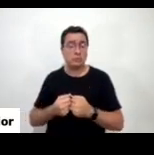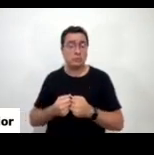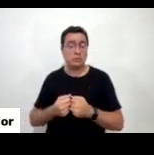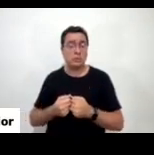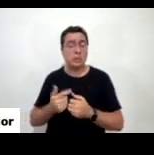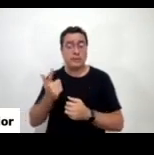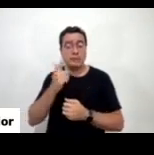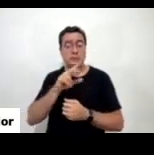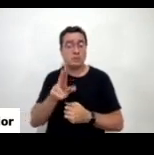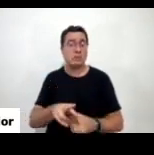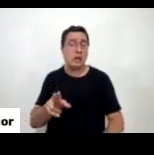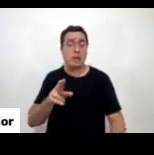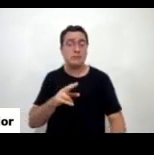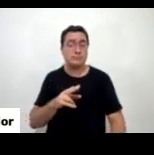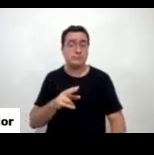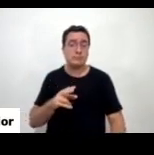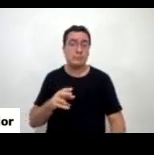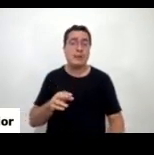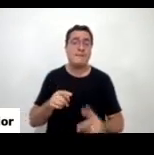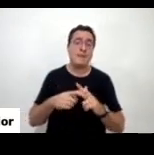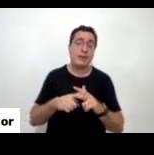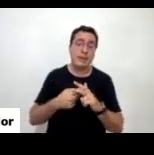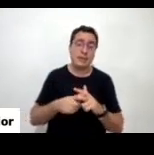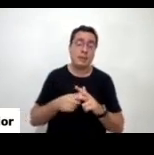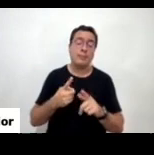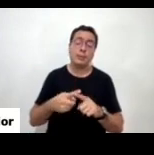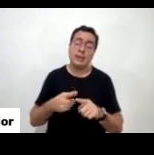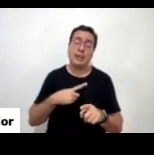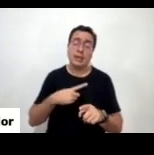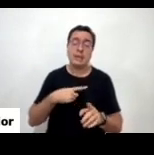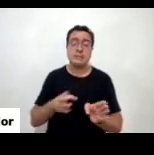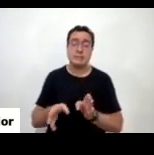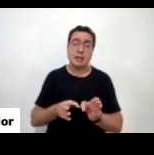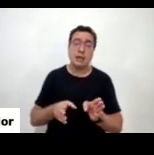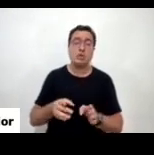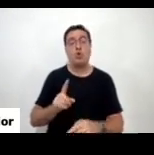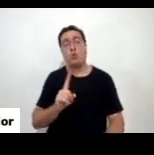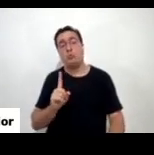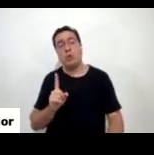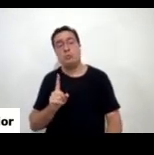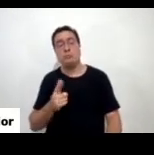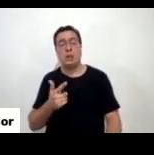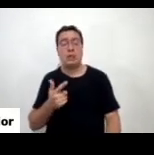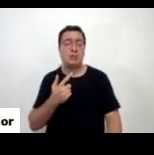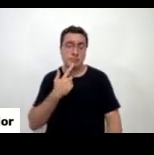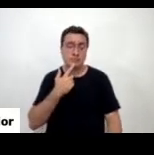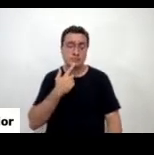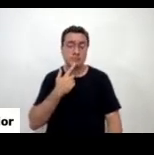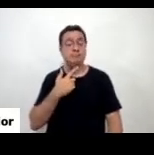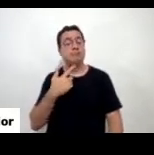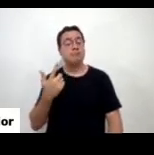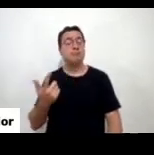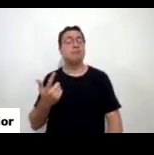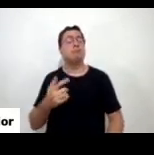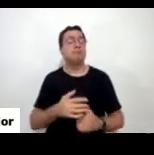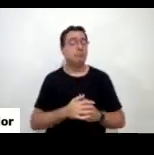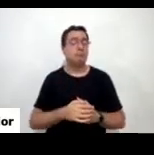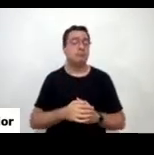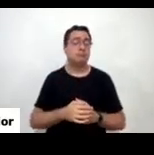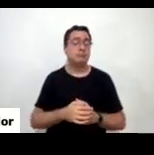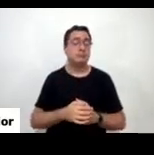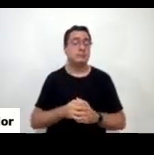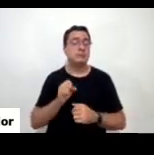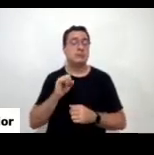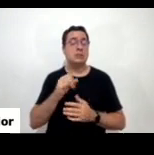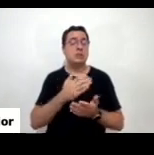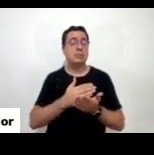vai conseguir usar a ferramenta porque tem acessibilidade ou não tem acessibilidade. E aí chega um grande ponto. Se a gente